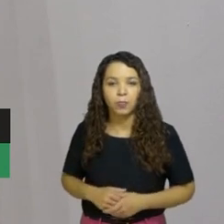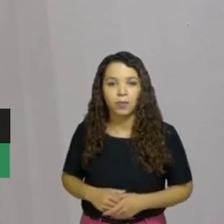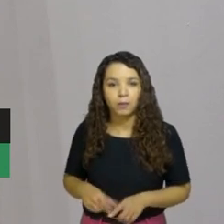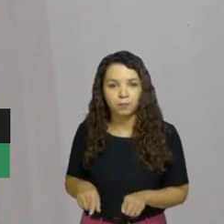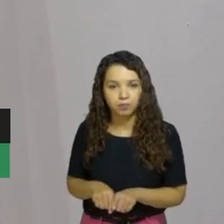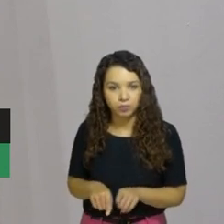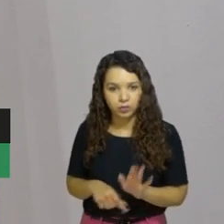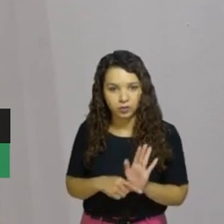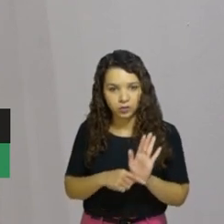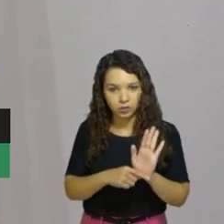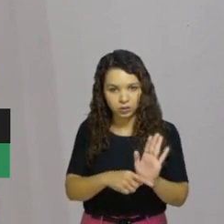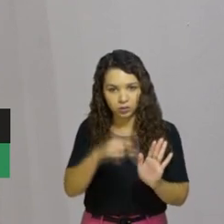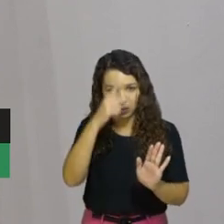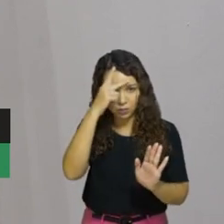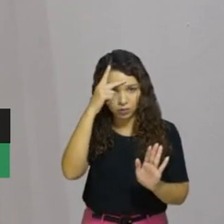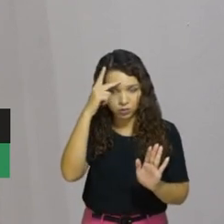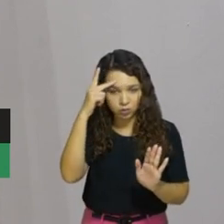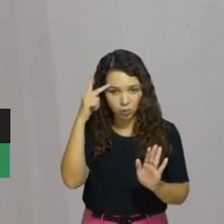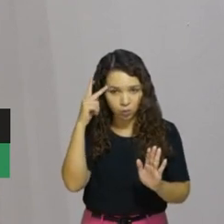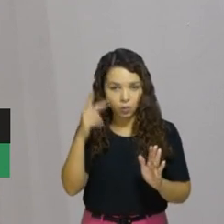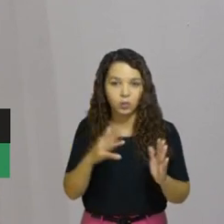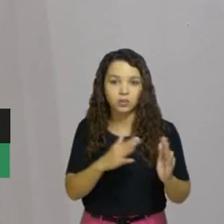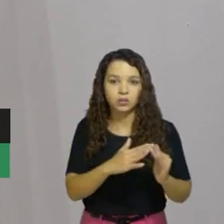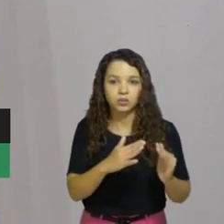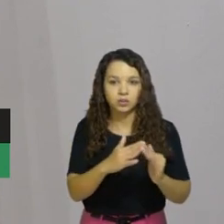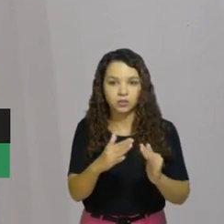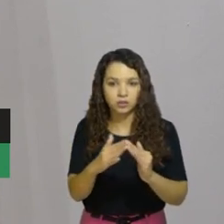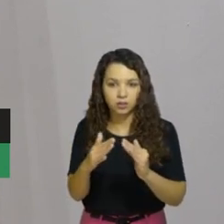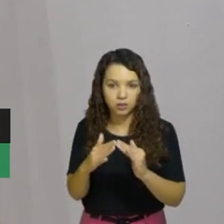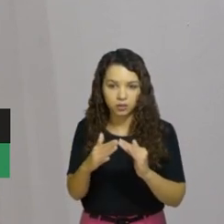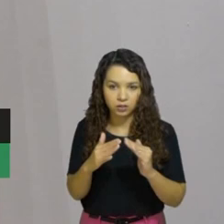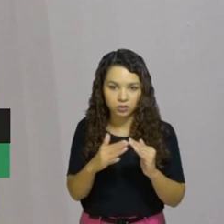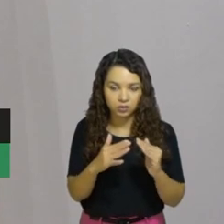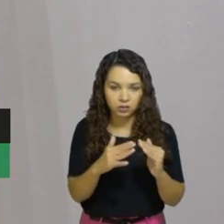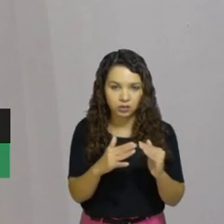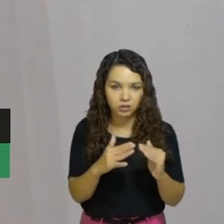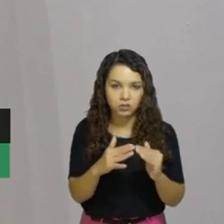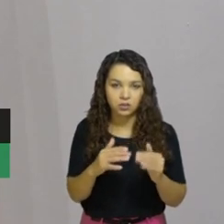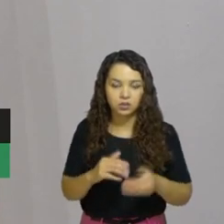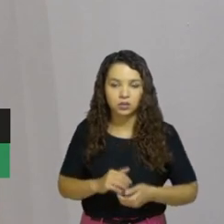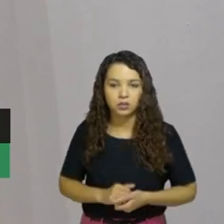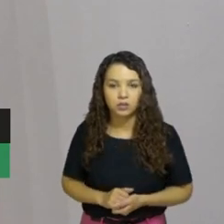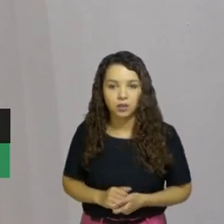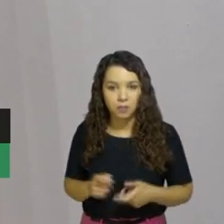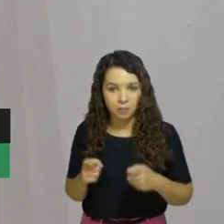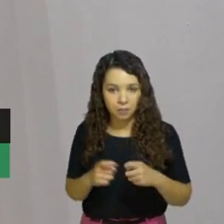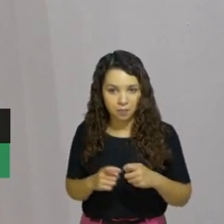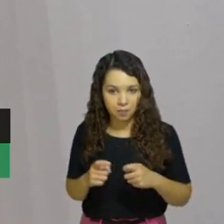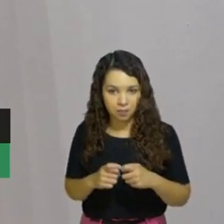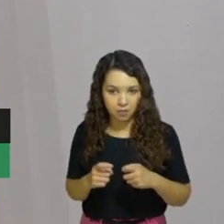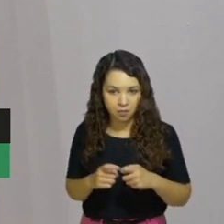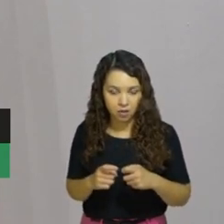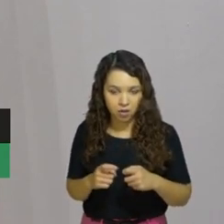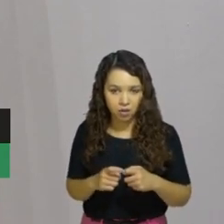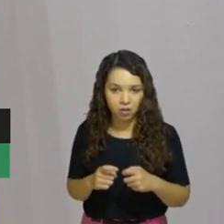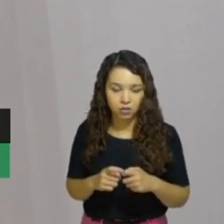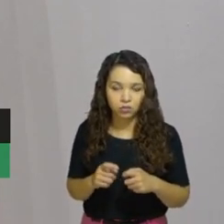abrigando pessoas em suas casas, prestando serviços médicos e